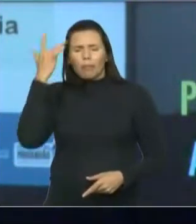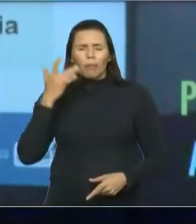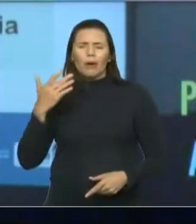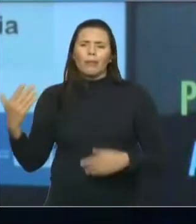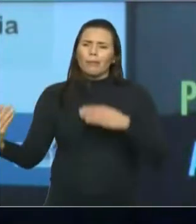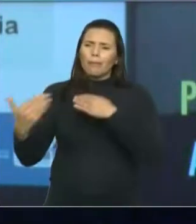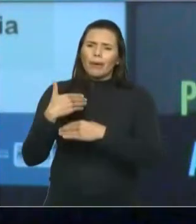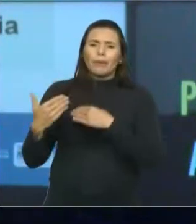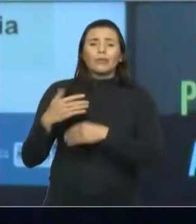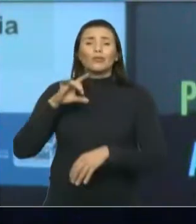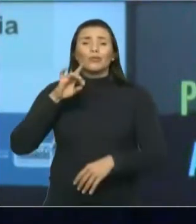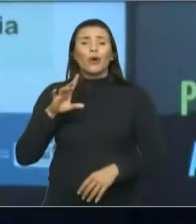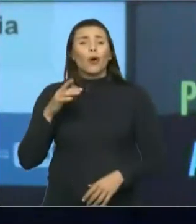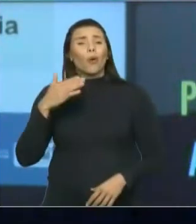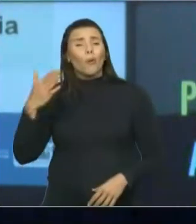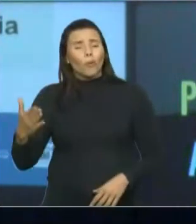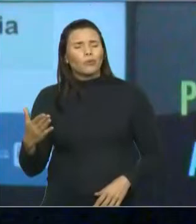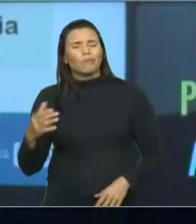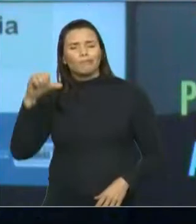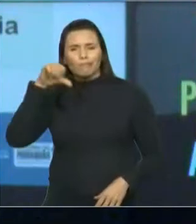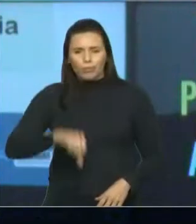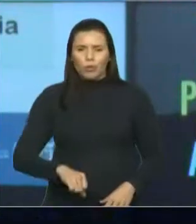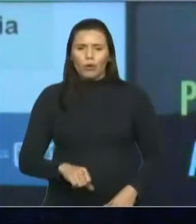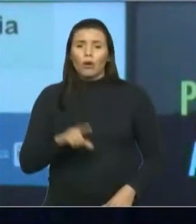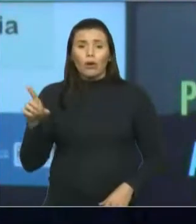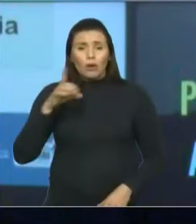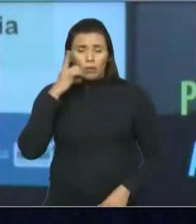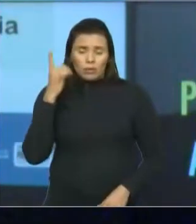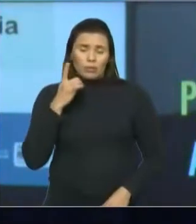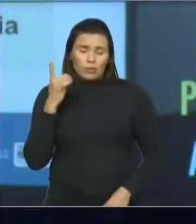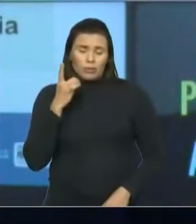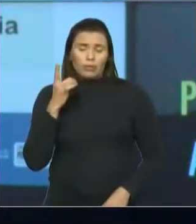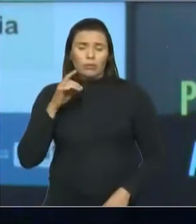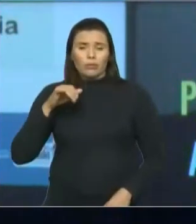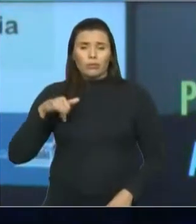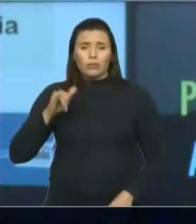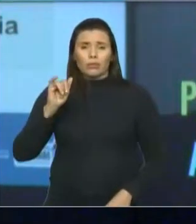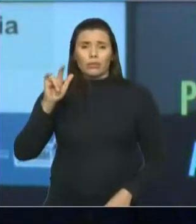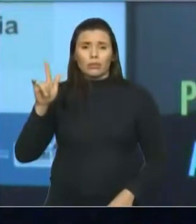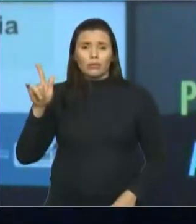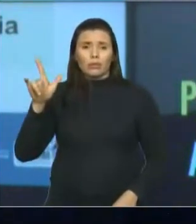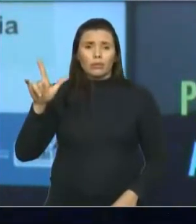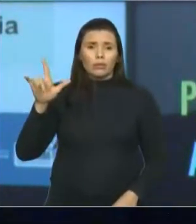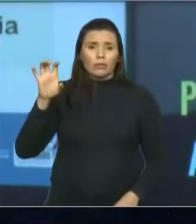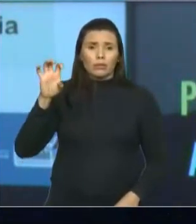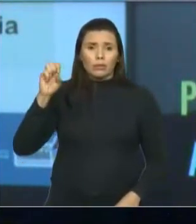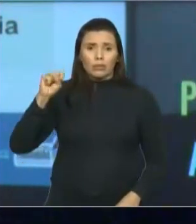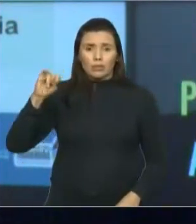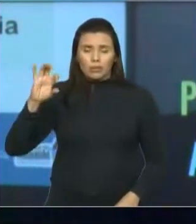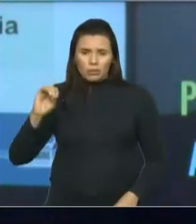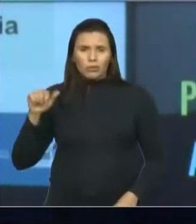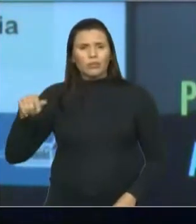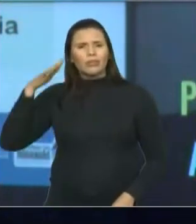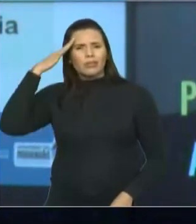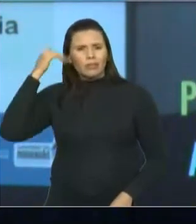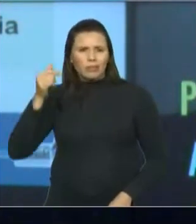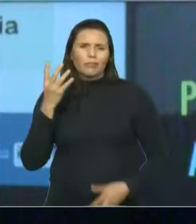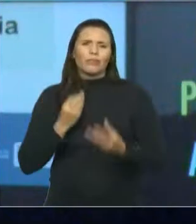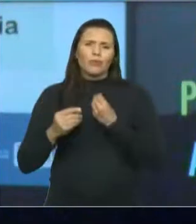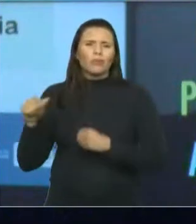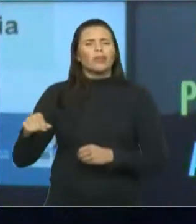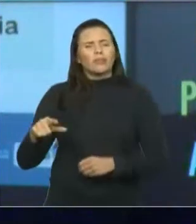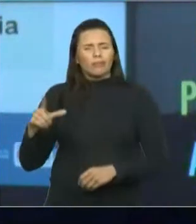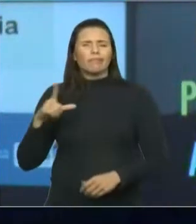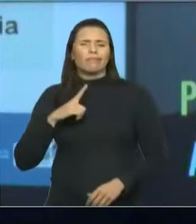durante muitos anos, médico do Socorrão, e ele sabe muito bem do que eu estou falando. Ele tinha o tempo todo, como pacientes